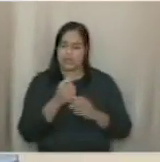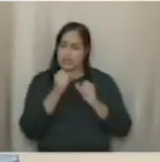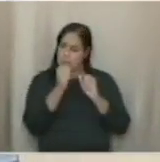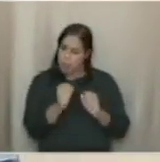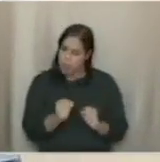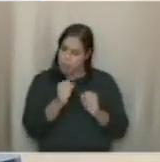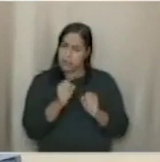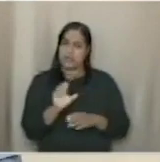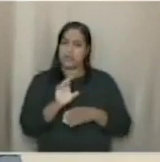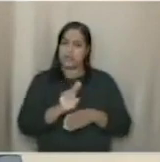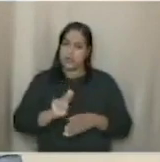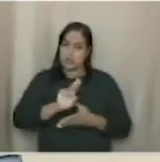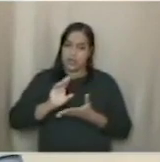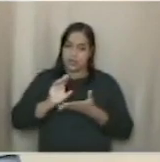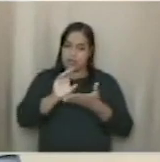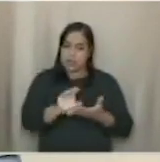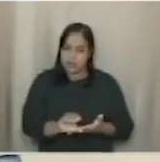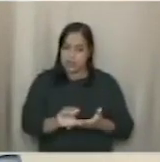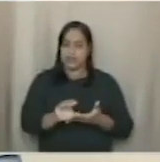ainda.